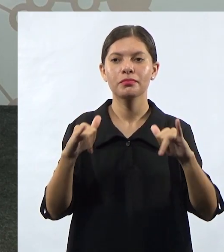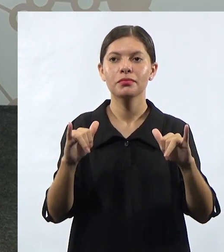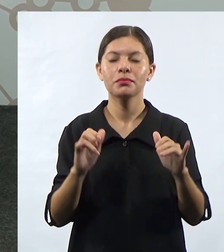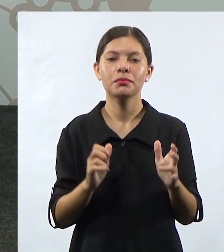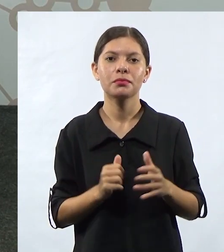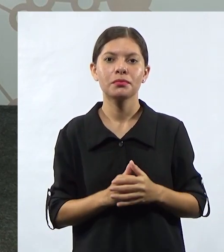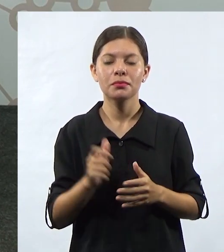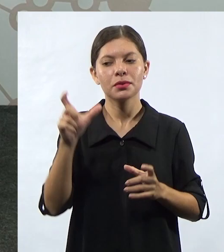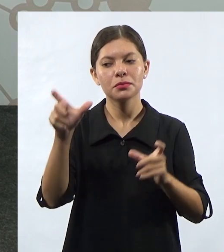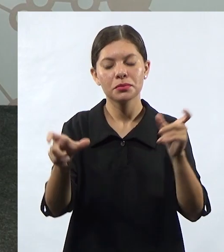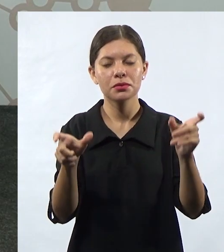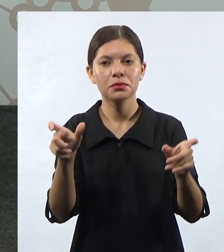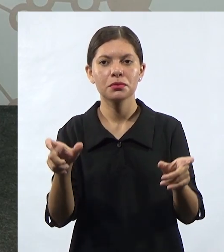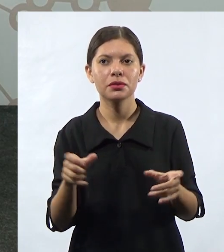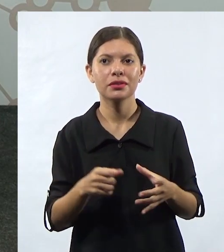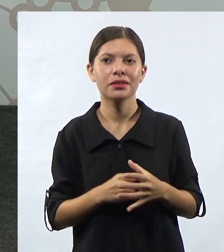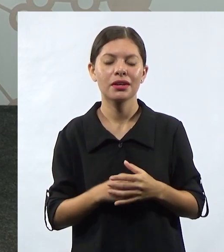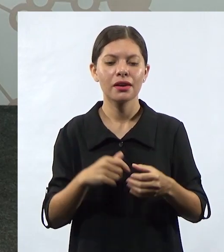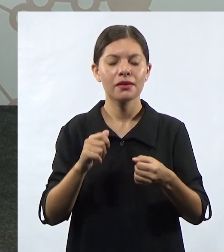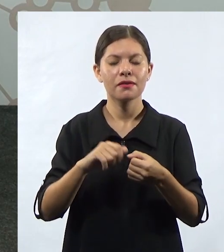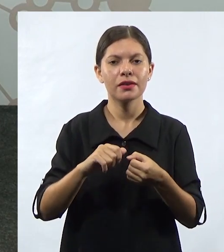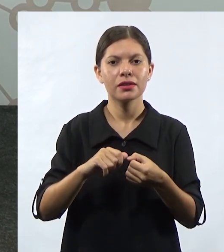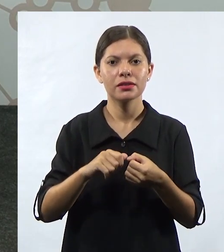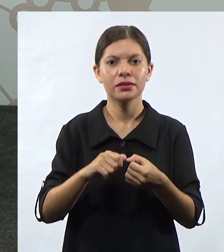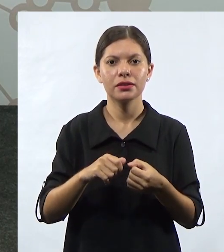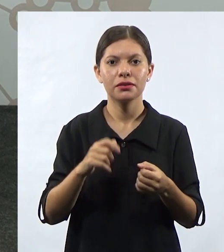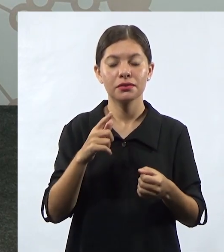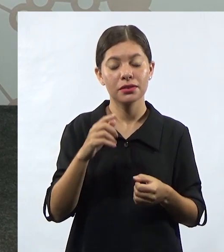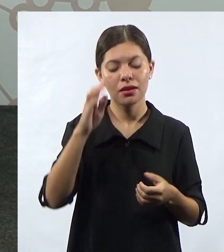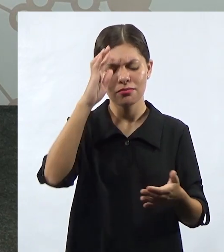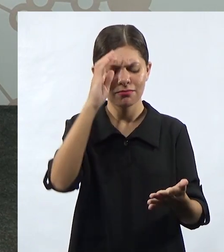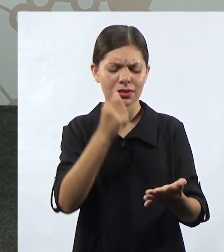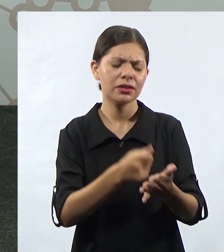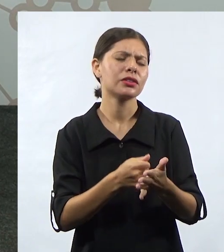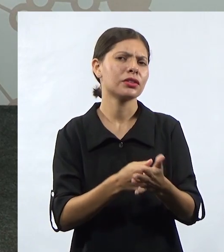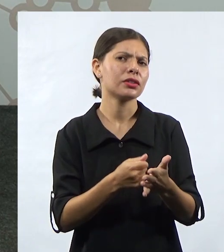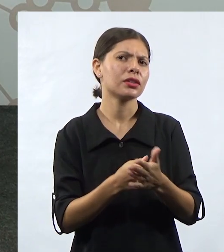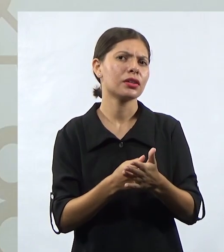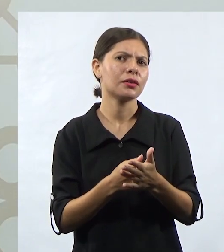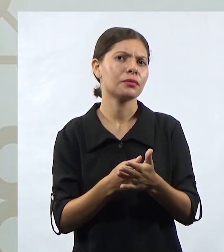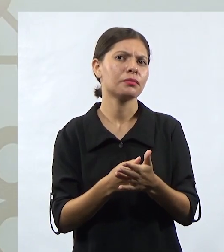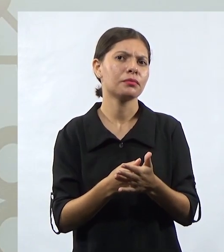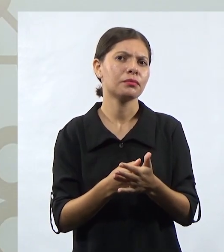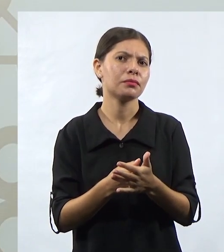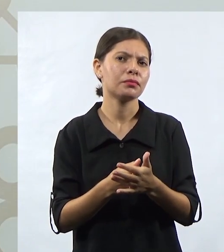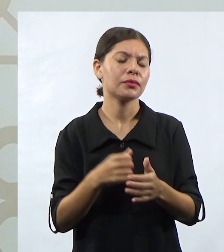professora? Exatamente. Aí você pode fazer daquilo que você acredita que seja